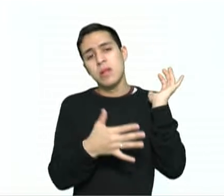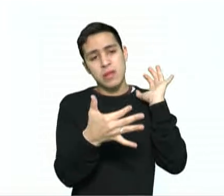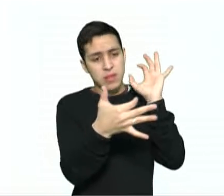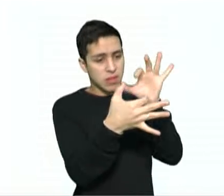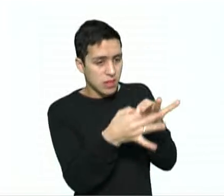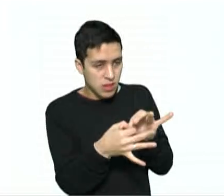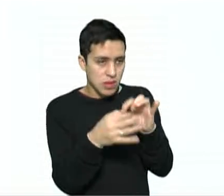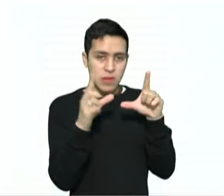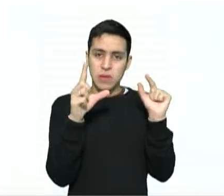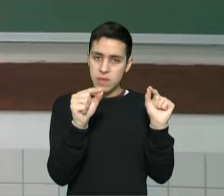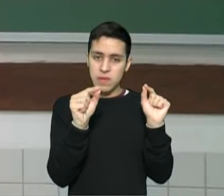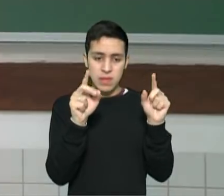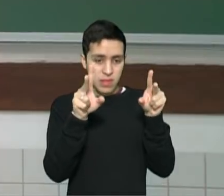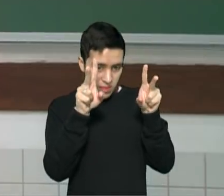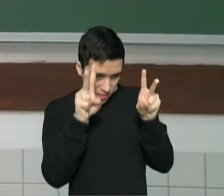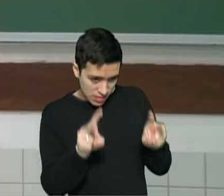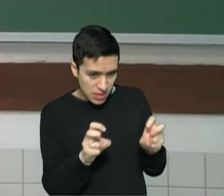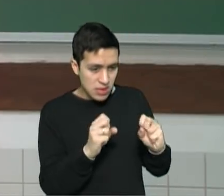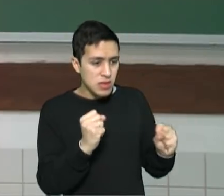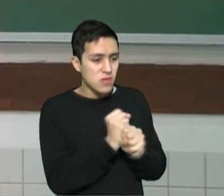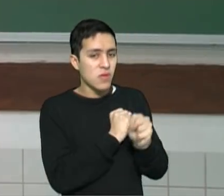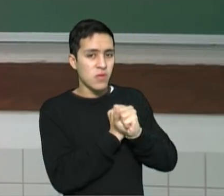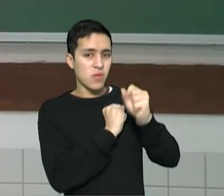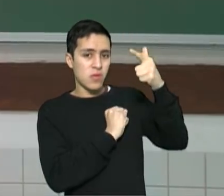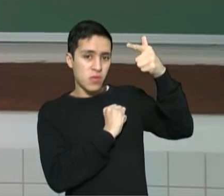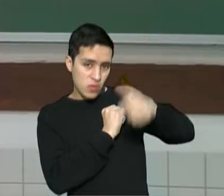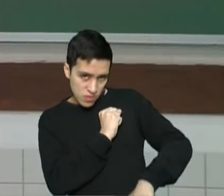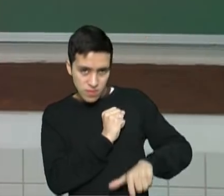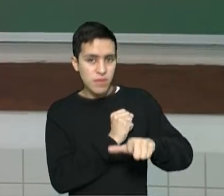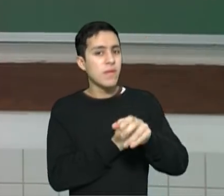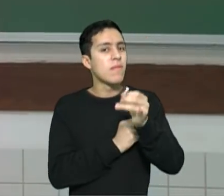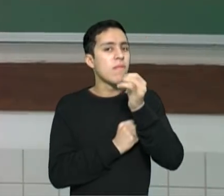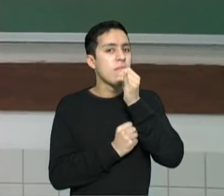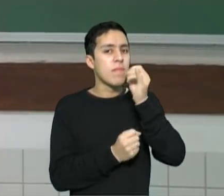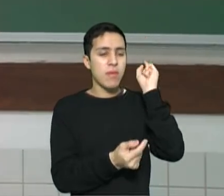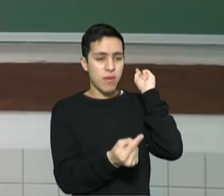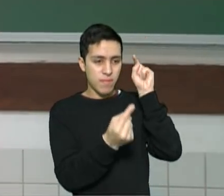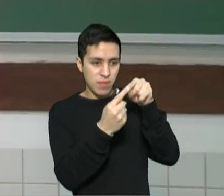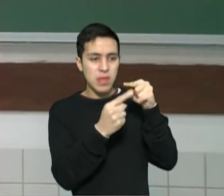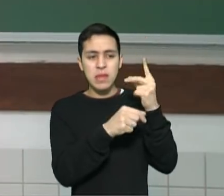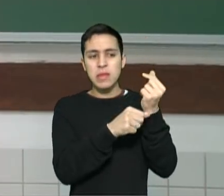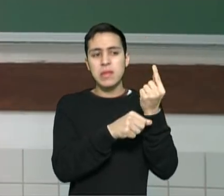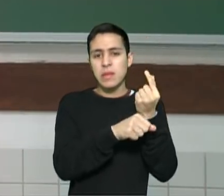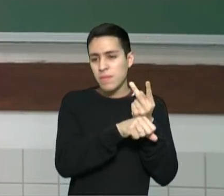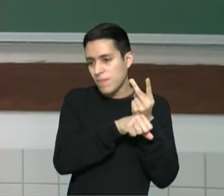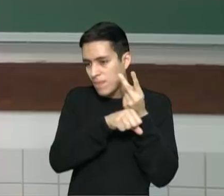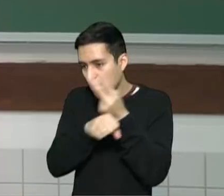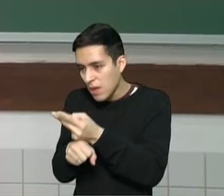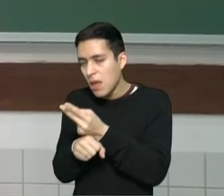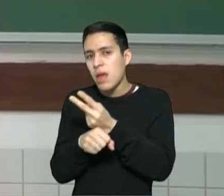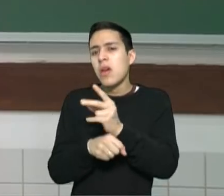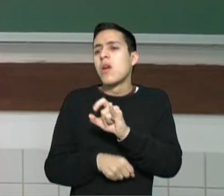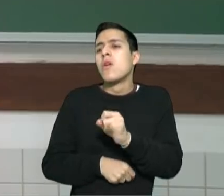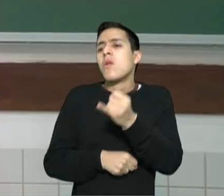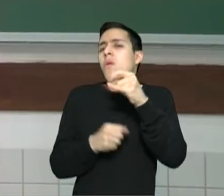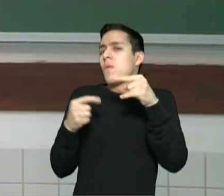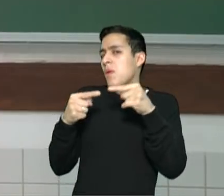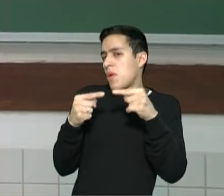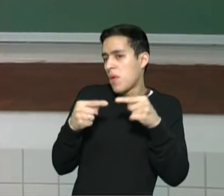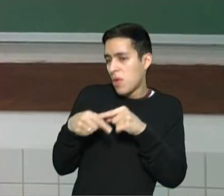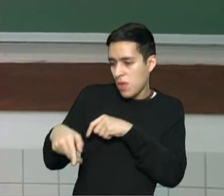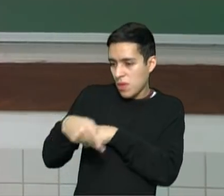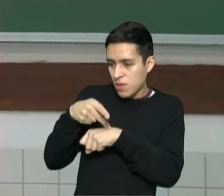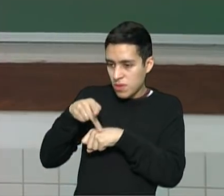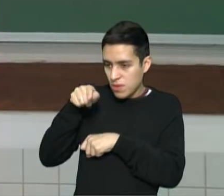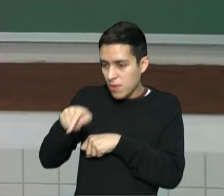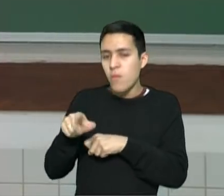ligado à parte de reconstrução, objetivando o empréstimo a juros adequados ao